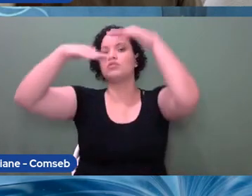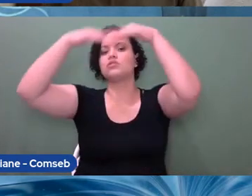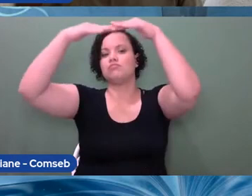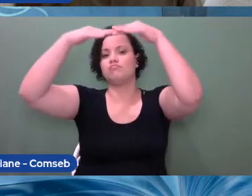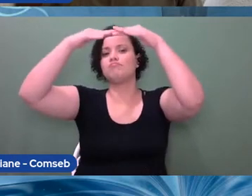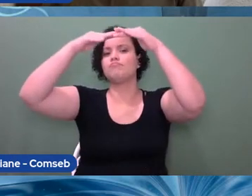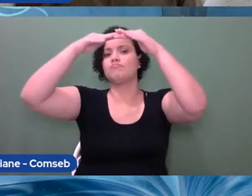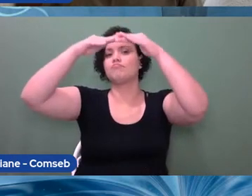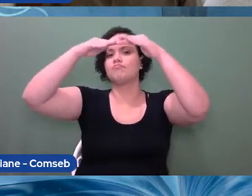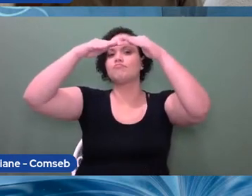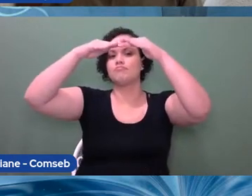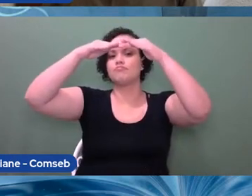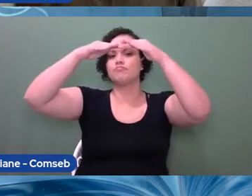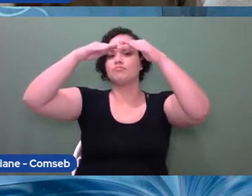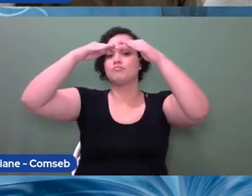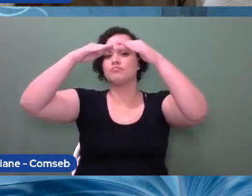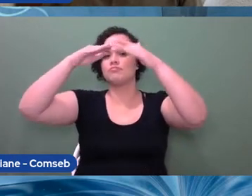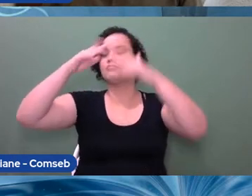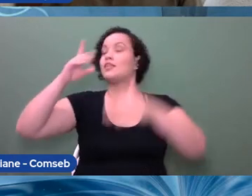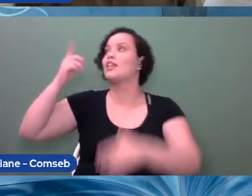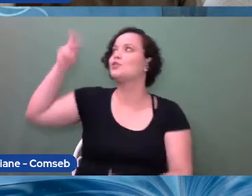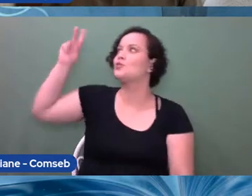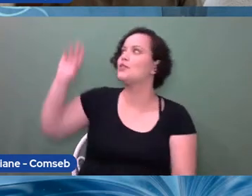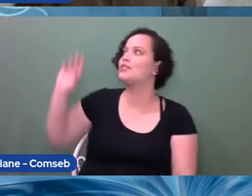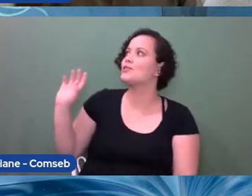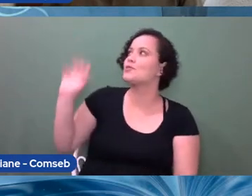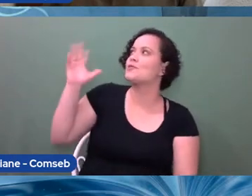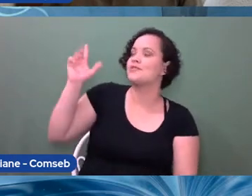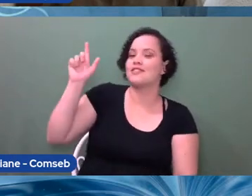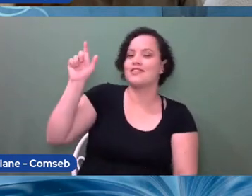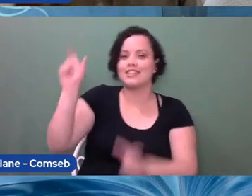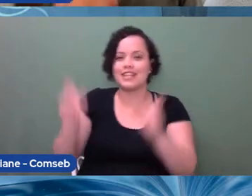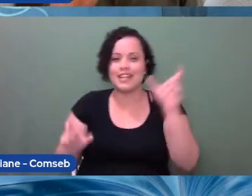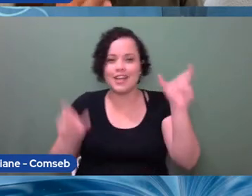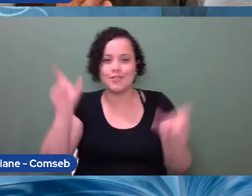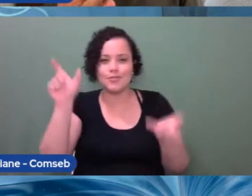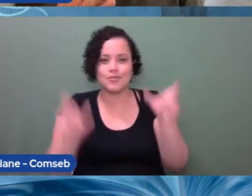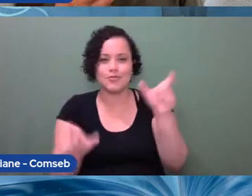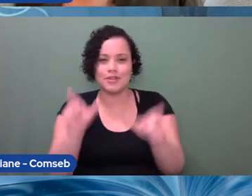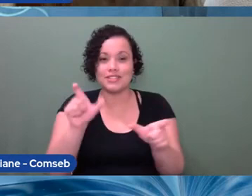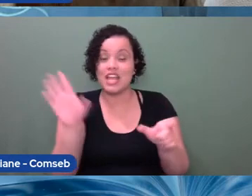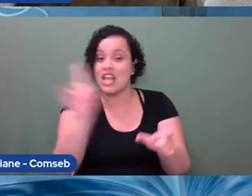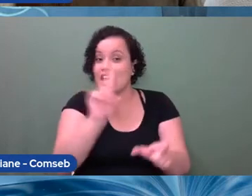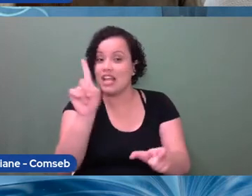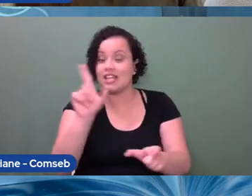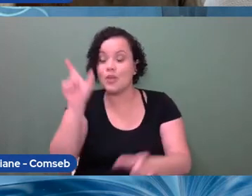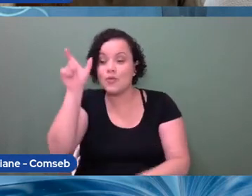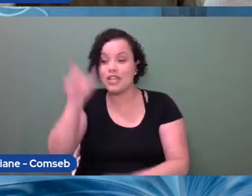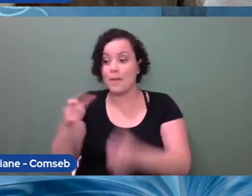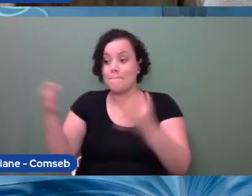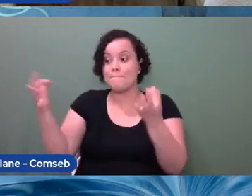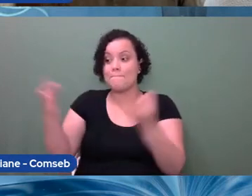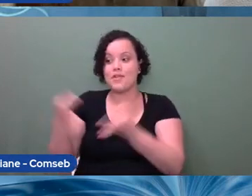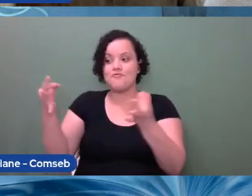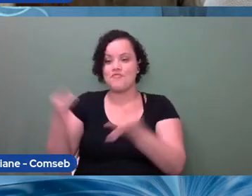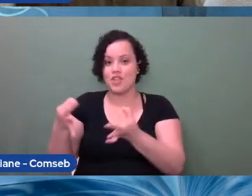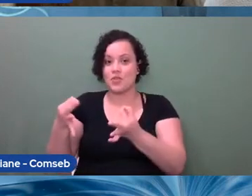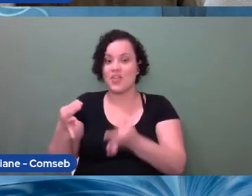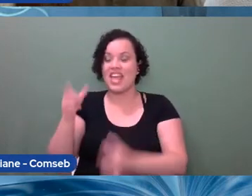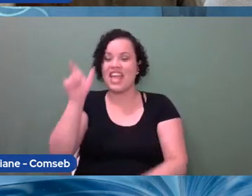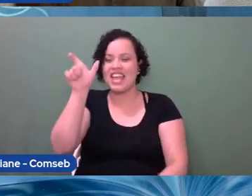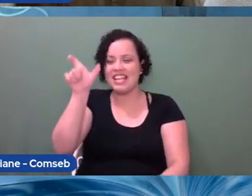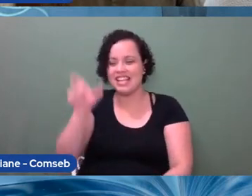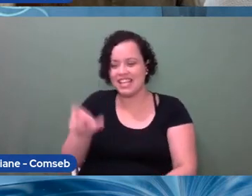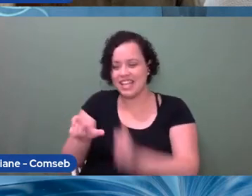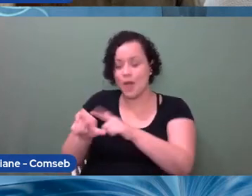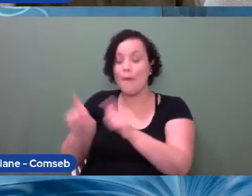criaturas. Por isso ele não cria perfeito, mas cria perfectível. Isso. Ele